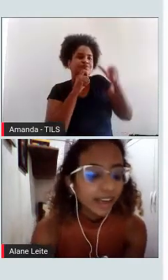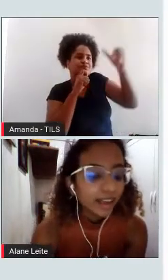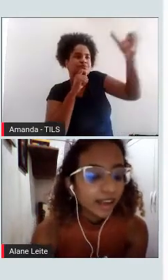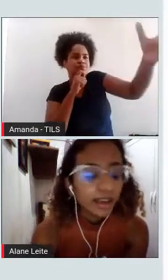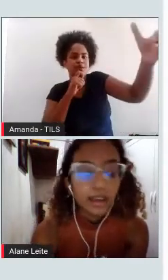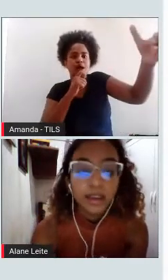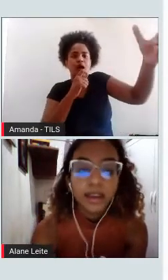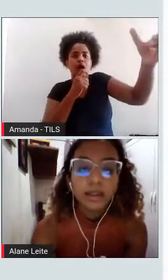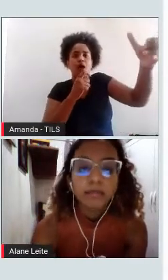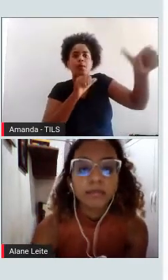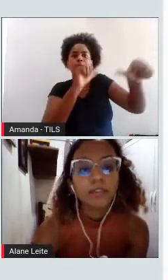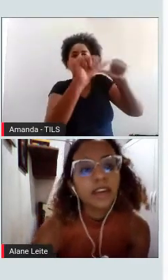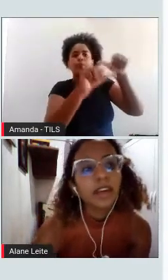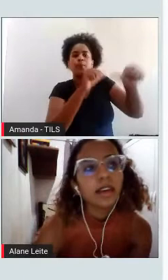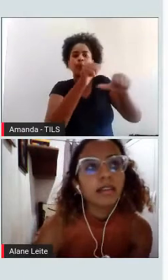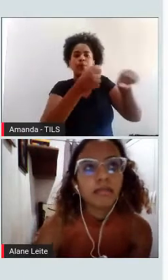gente